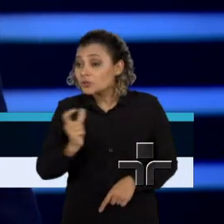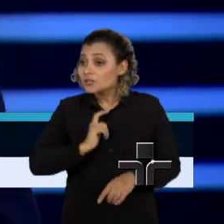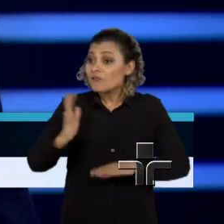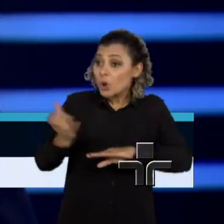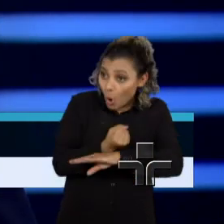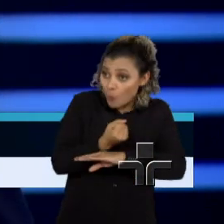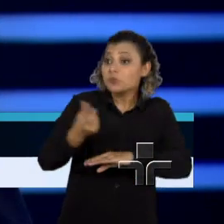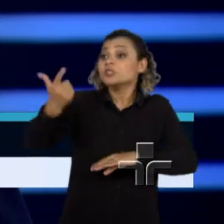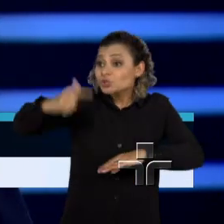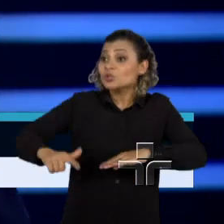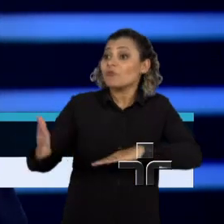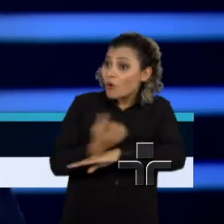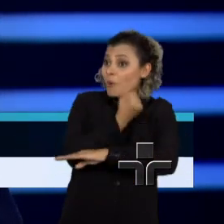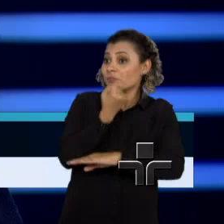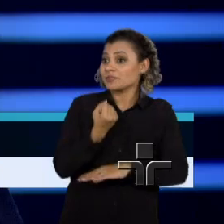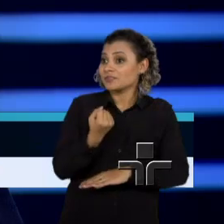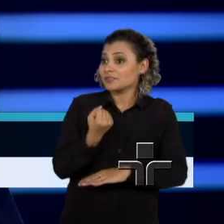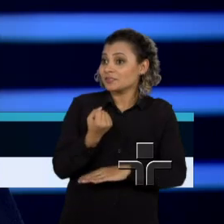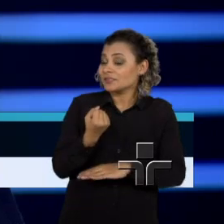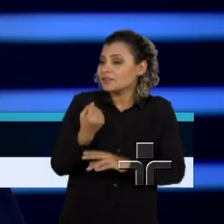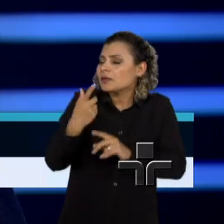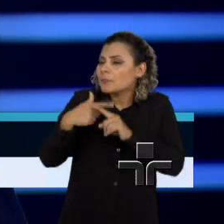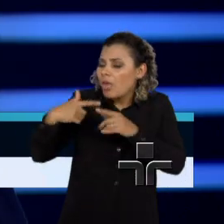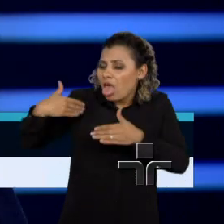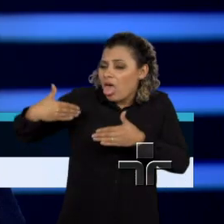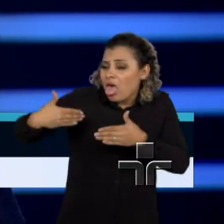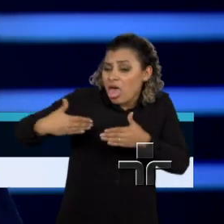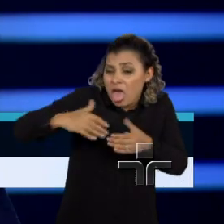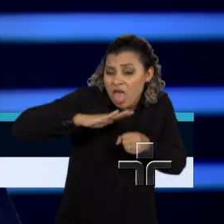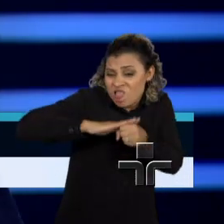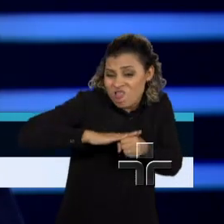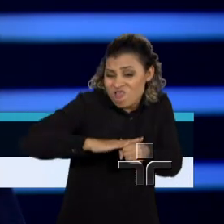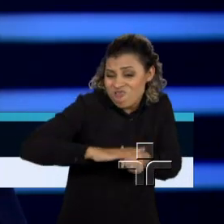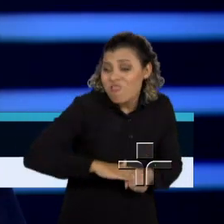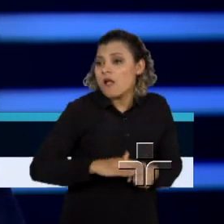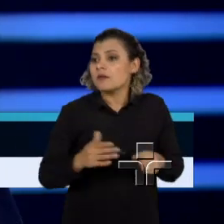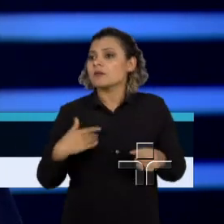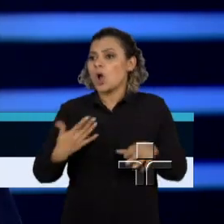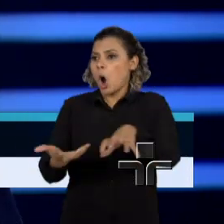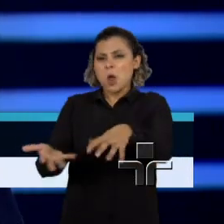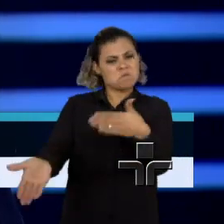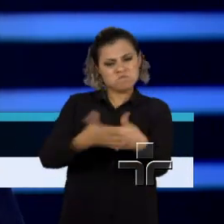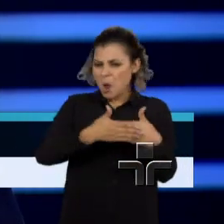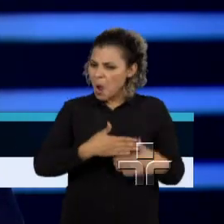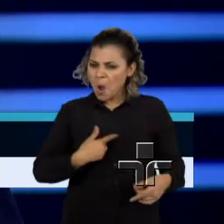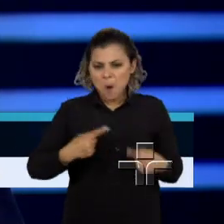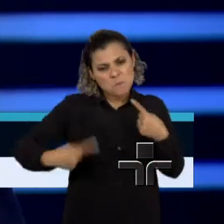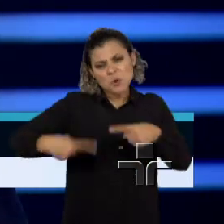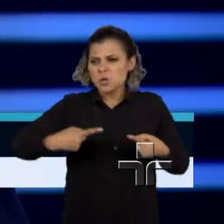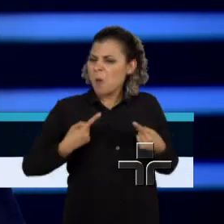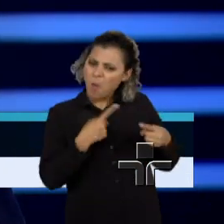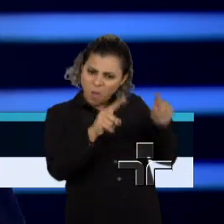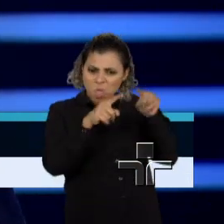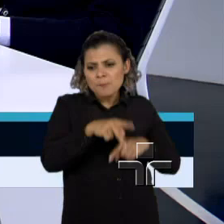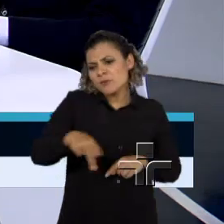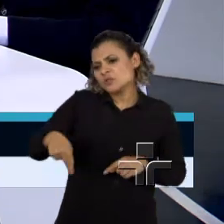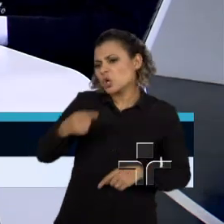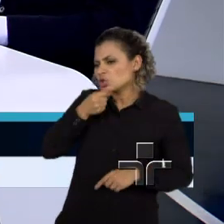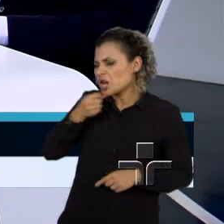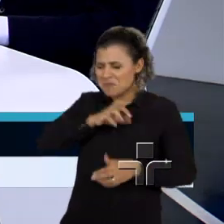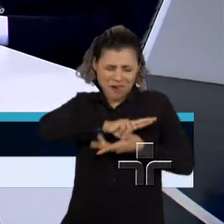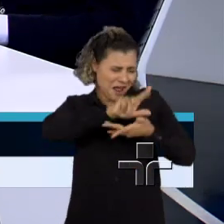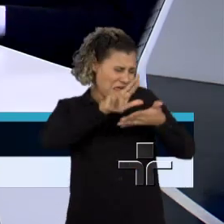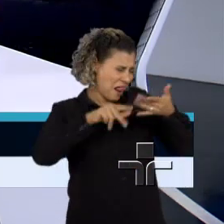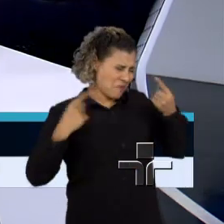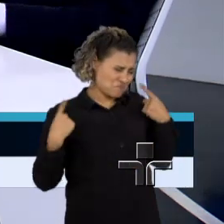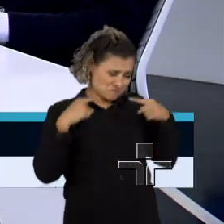golpe. Tá certo? E depois você teve esse ciclo todo de repressão, fechamento de congresso, perseguição de políticos, professores, jornalistas, etc.